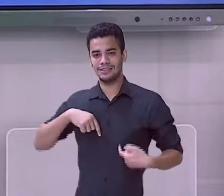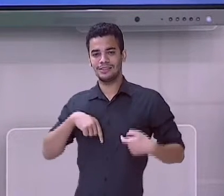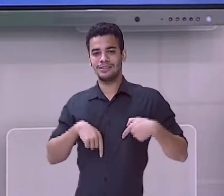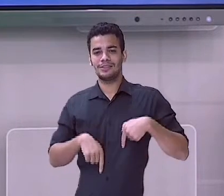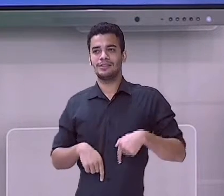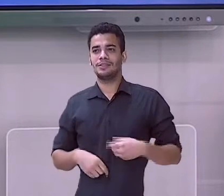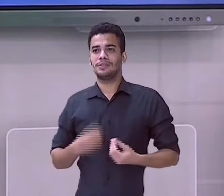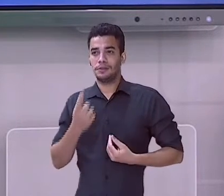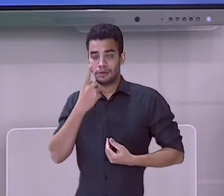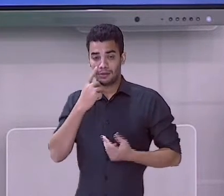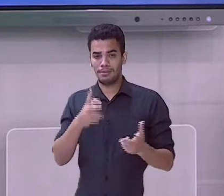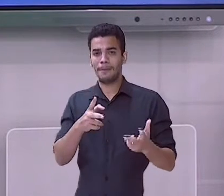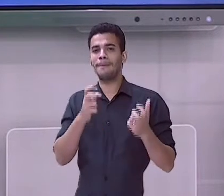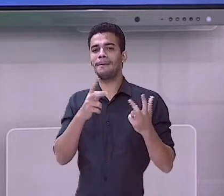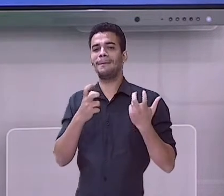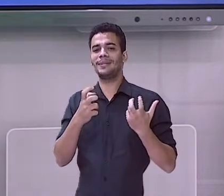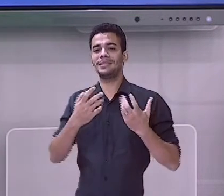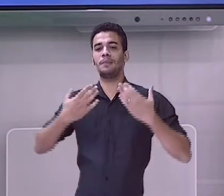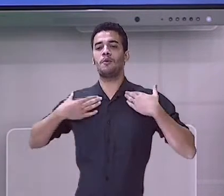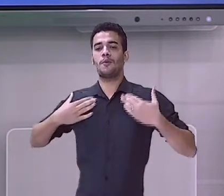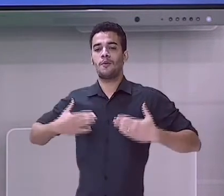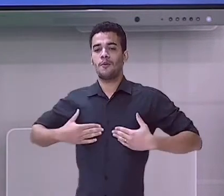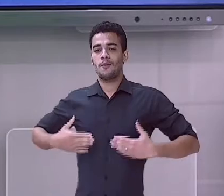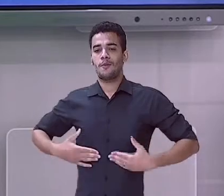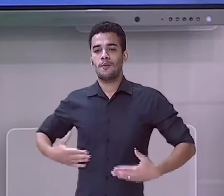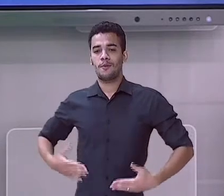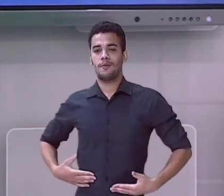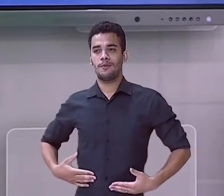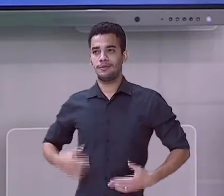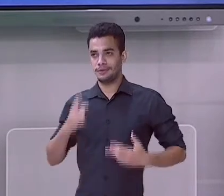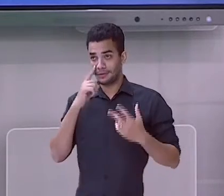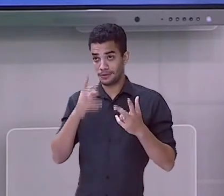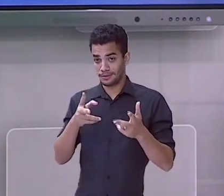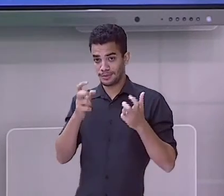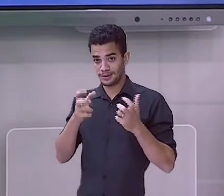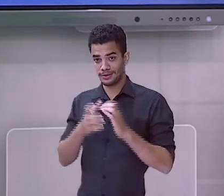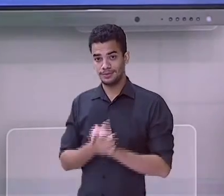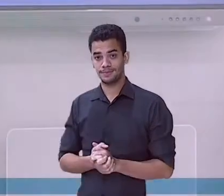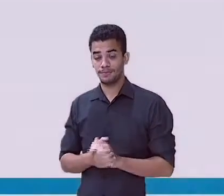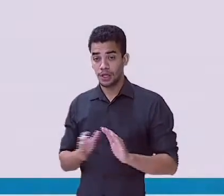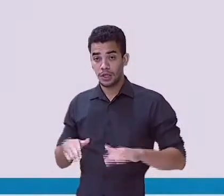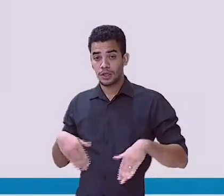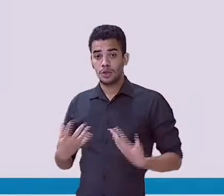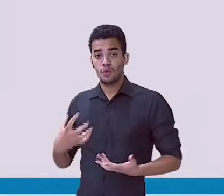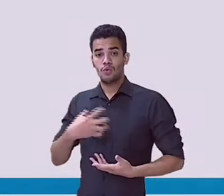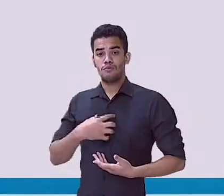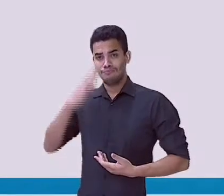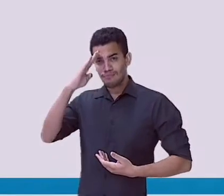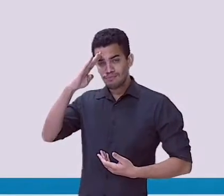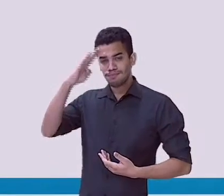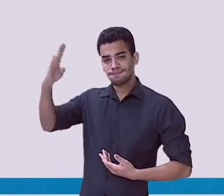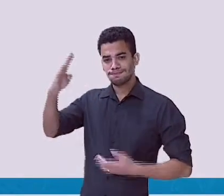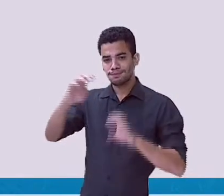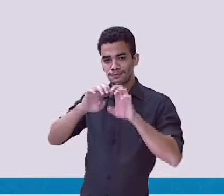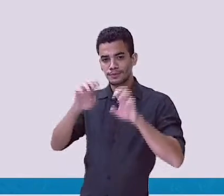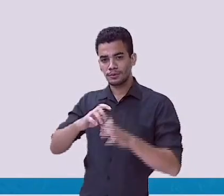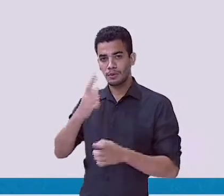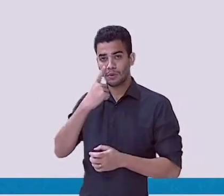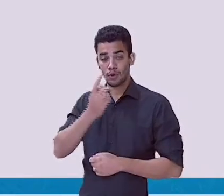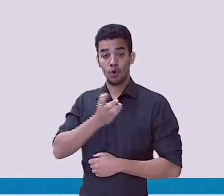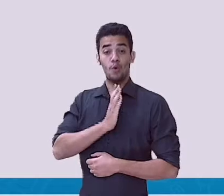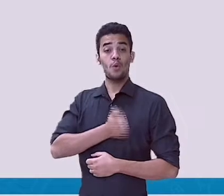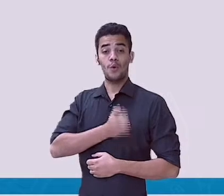Bom, e aí? Como é que será isso tudo ali? As principais estruturas são